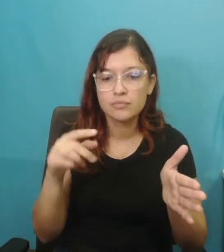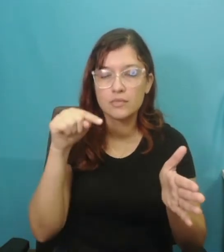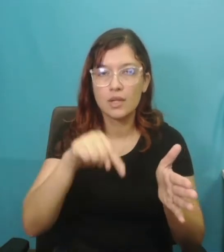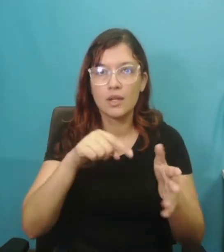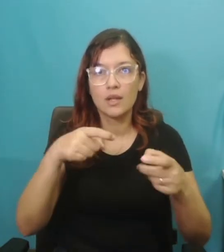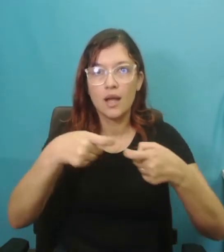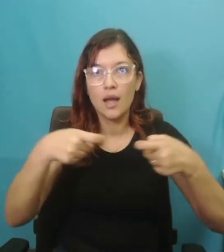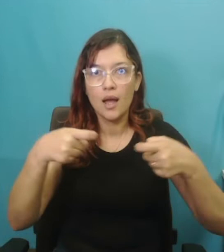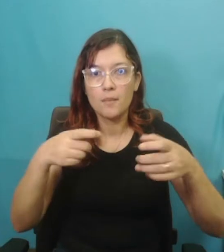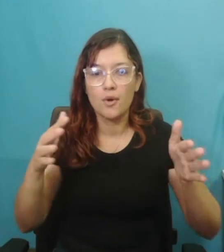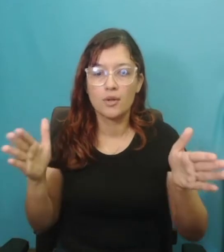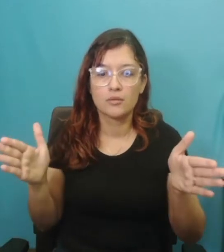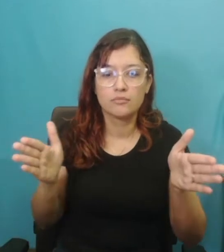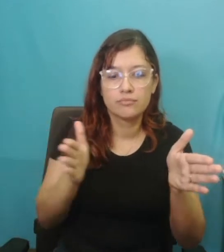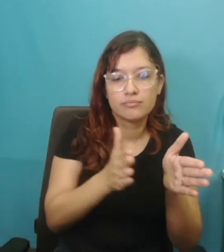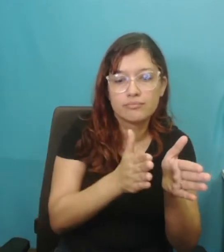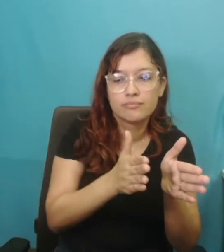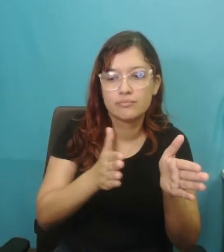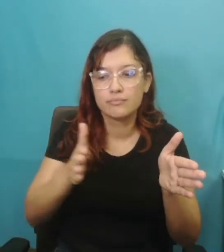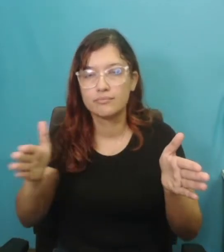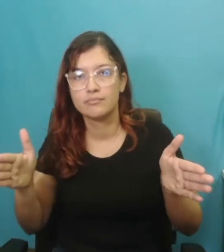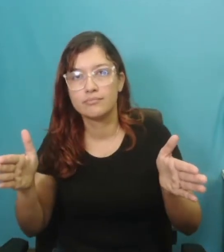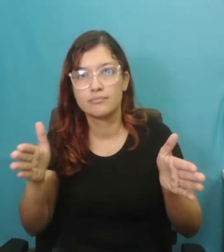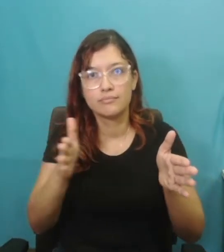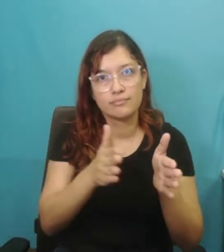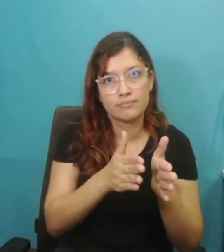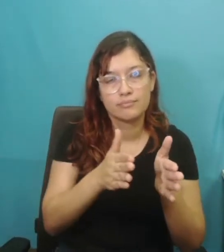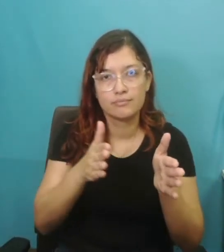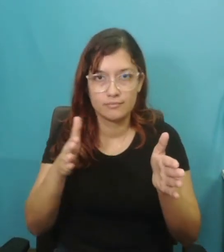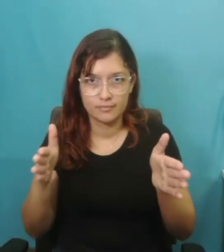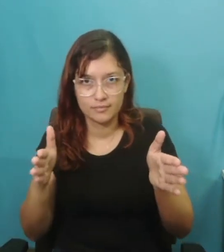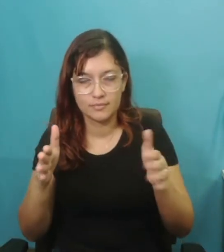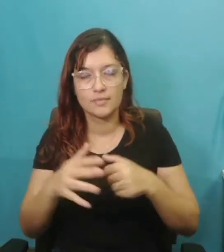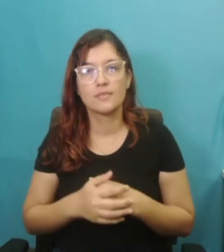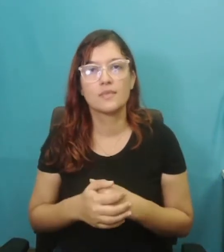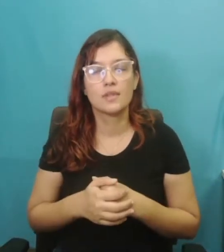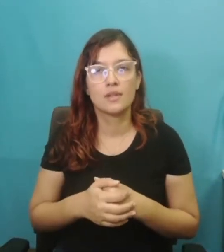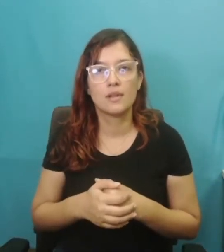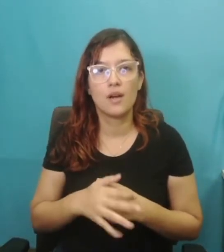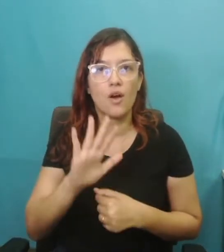uma força. E essa mola vai comprimir ou esticar.